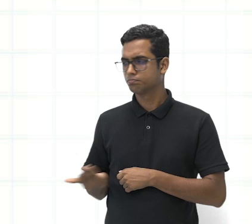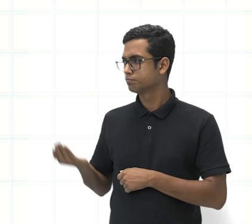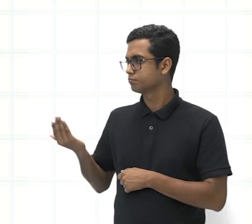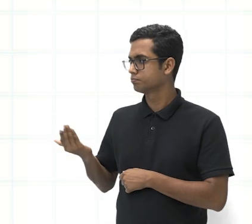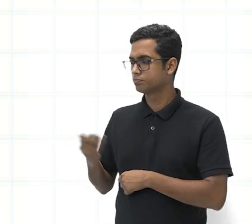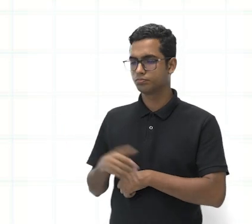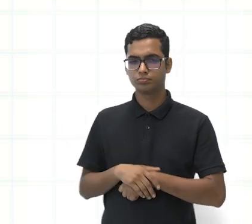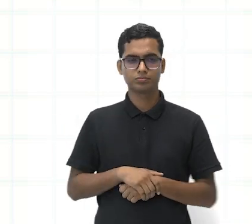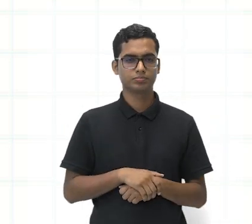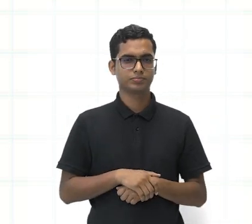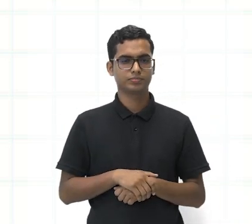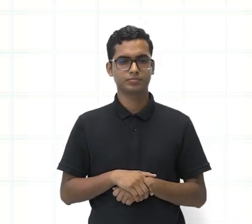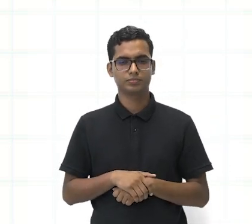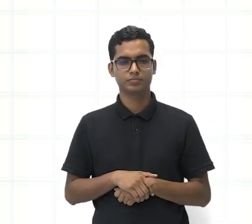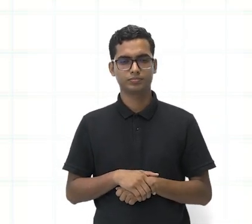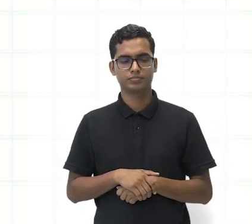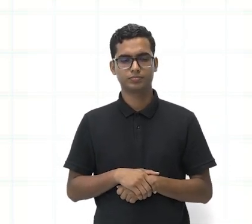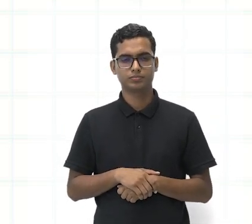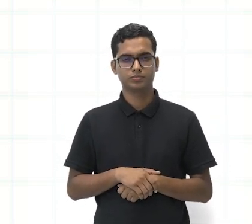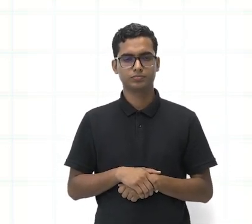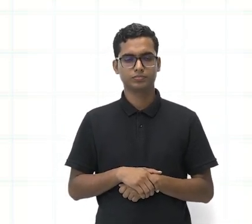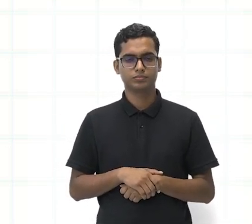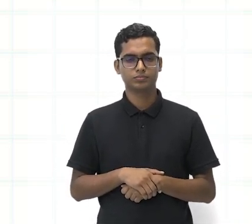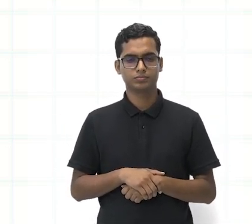how é como.